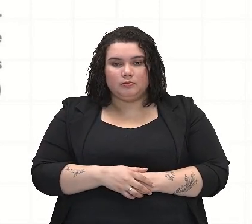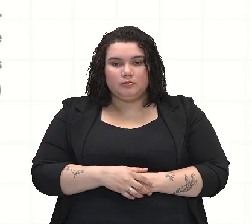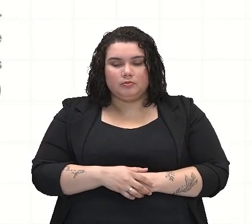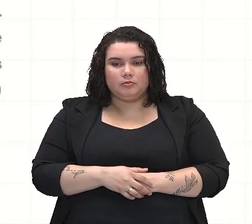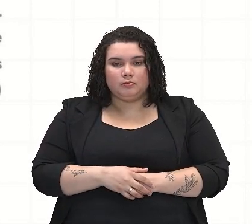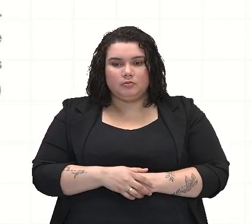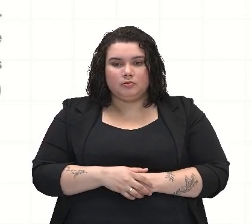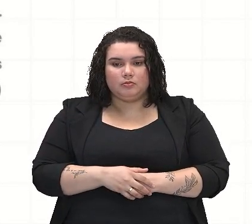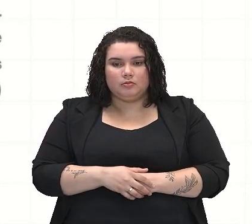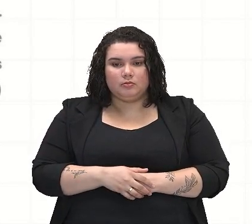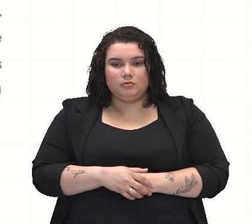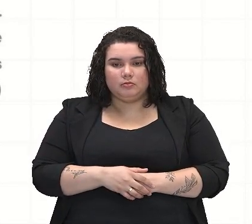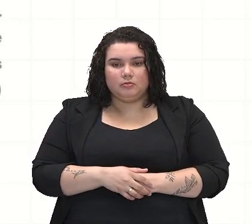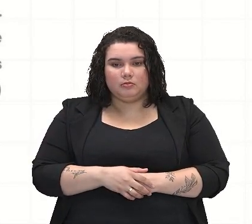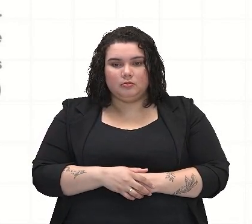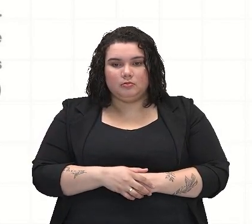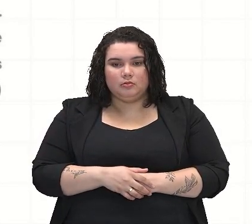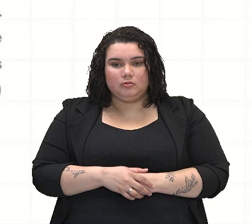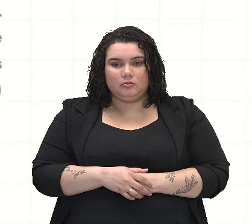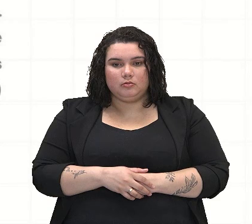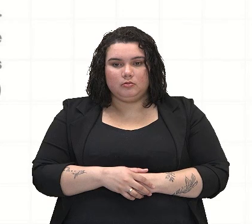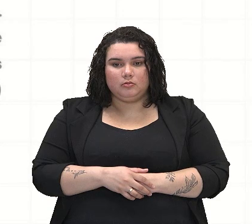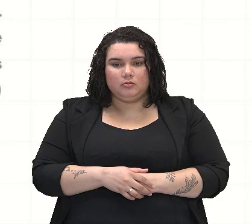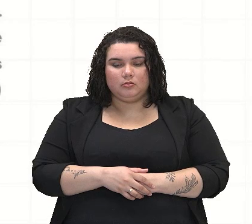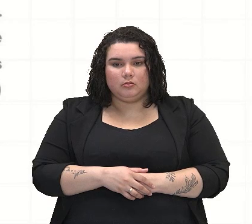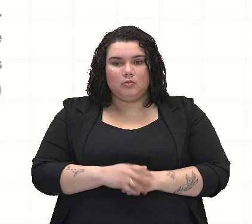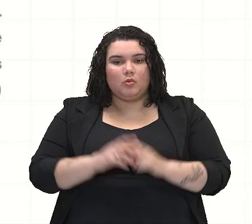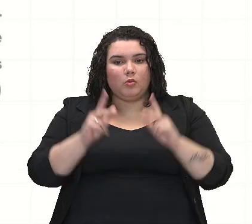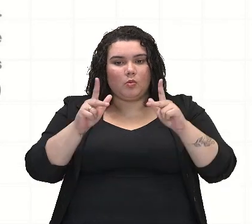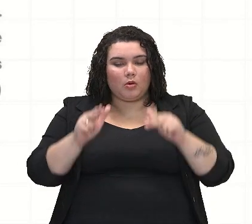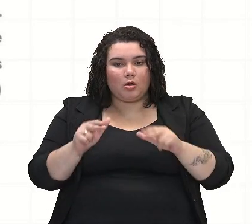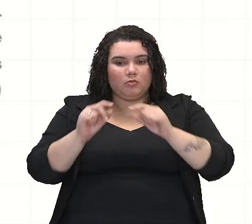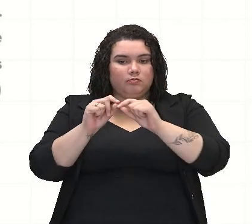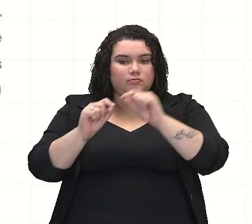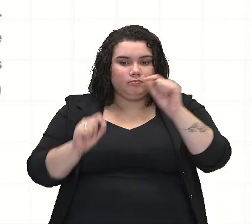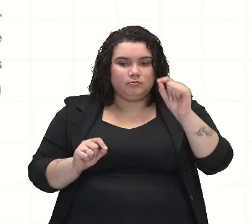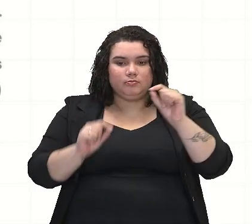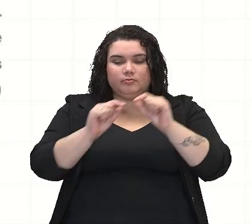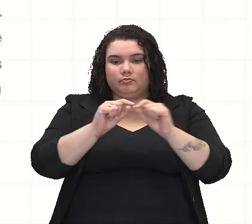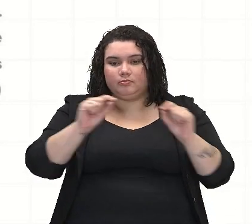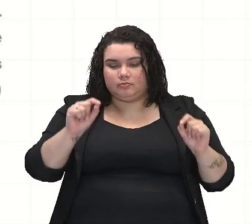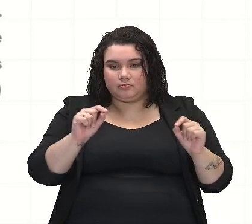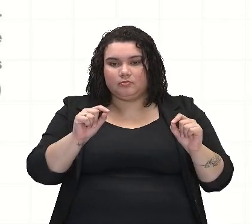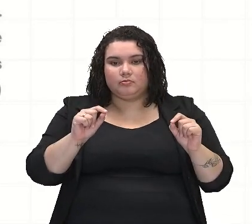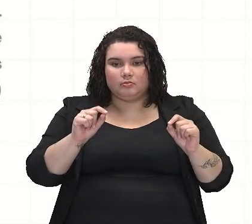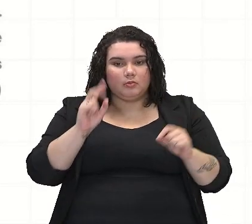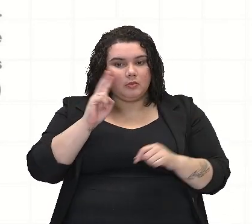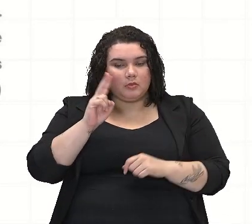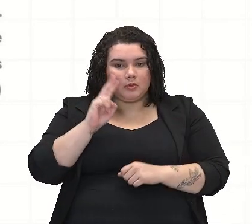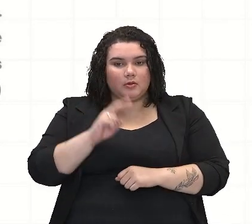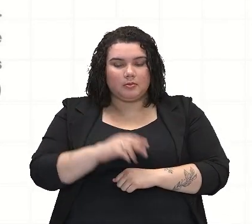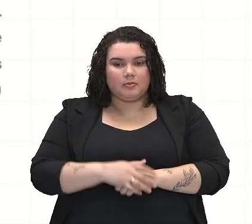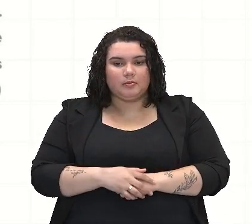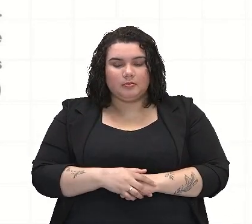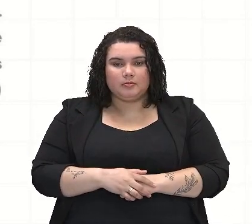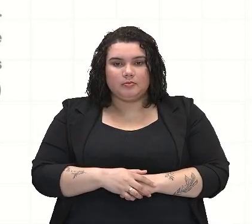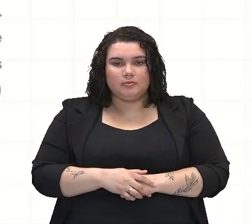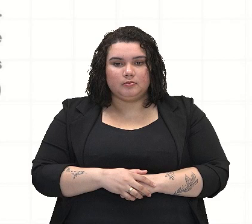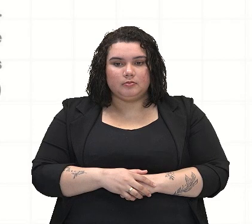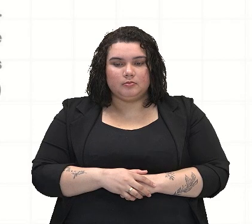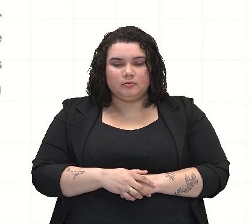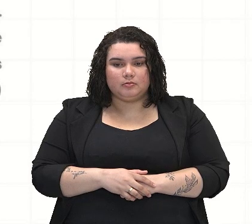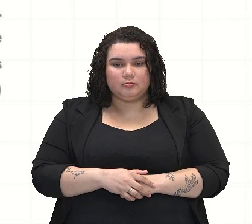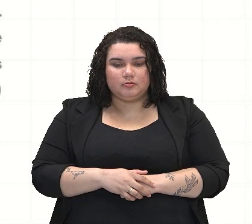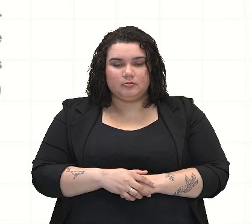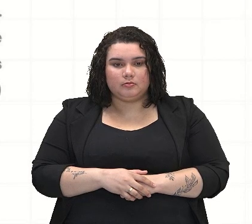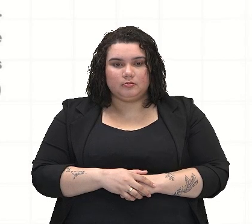Então, tem a mesma distância, tá? Porque nós não mexemos na abertura do compasso. E aí, o